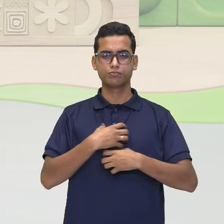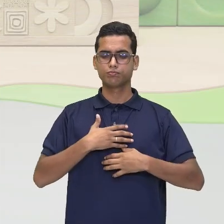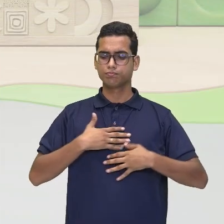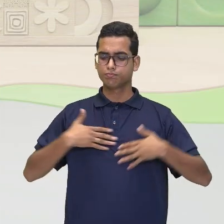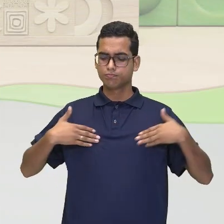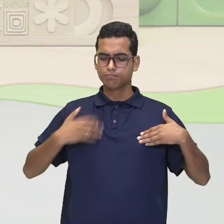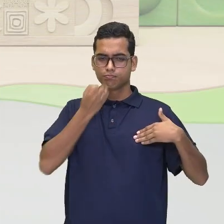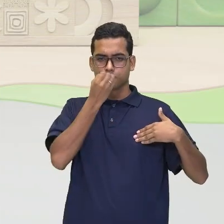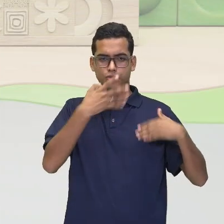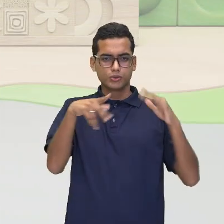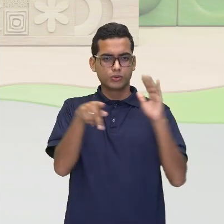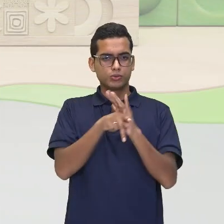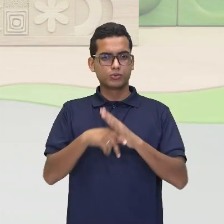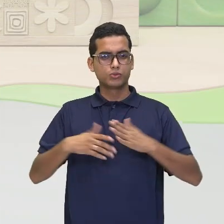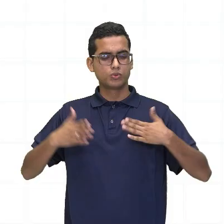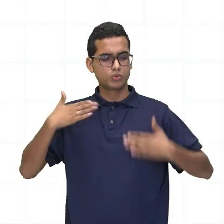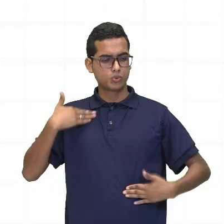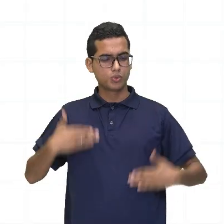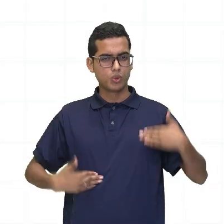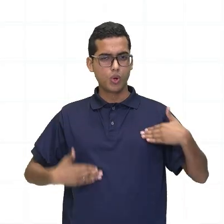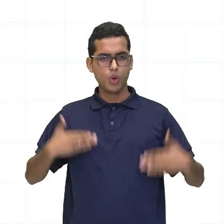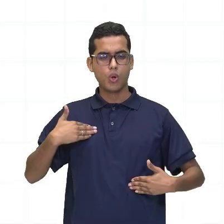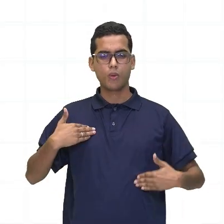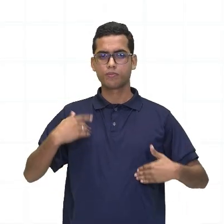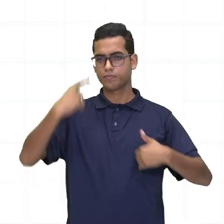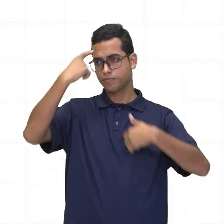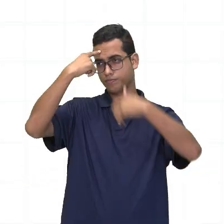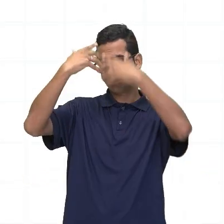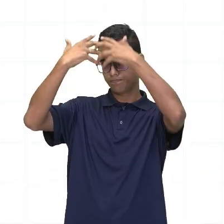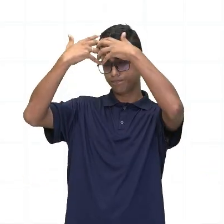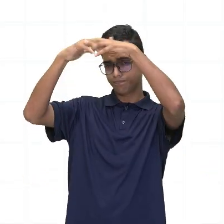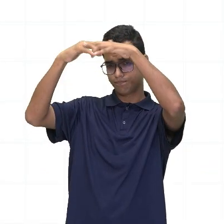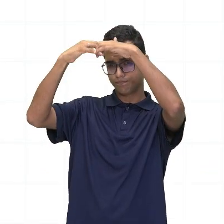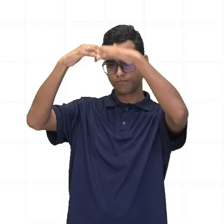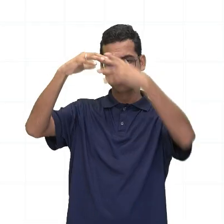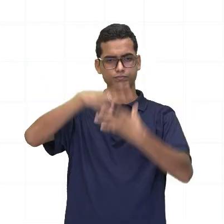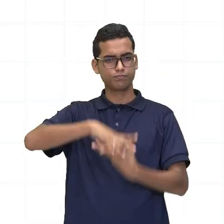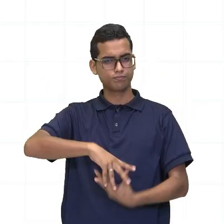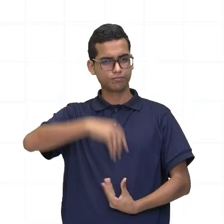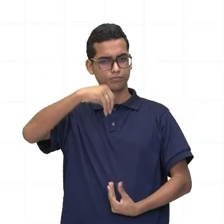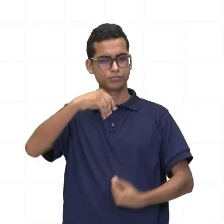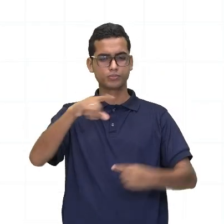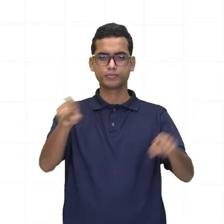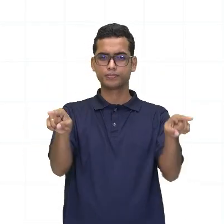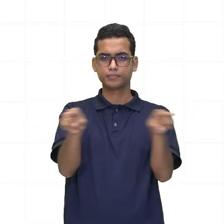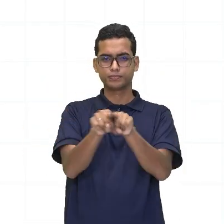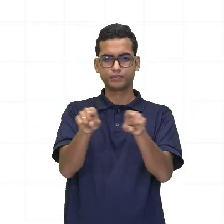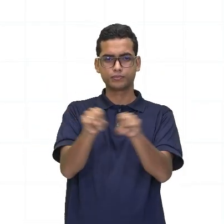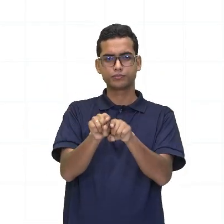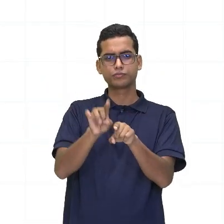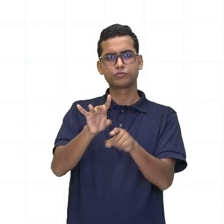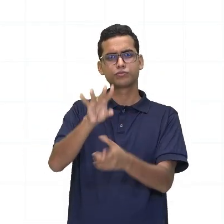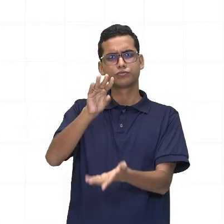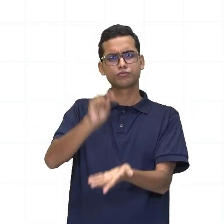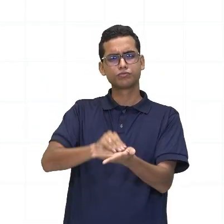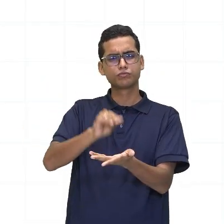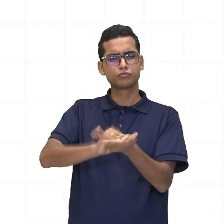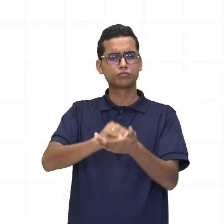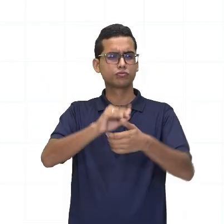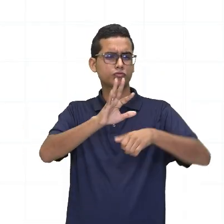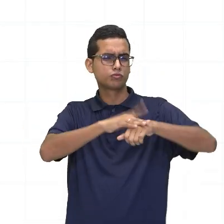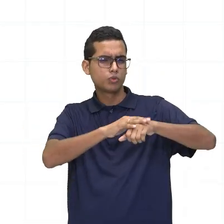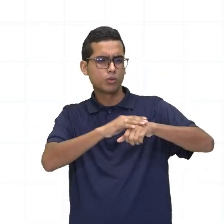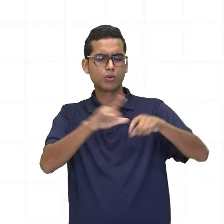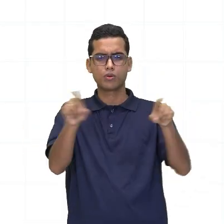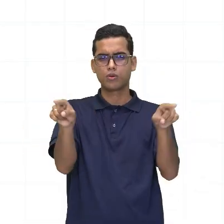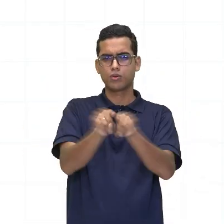físico, mental, social e espiritual. E não somente a ausência de doenças e enfermidades. Então, como